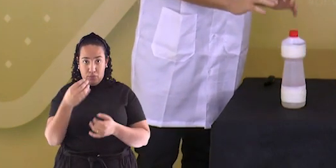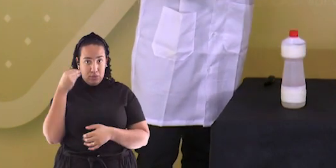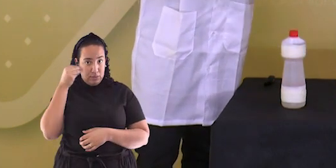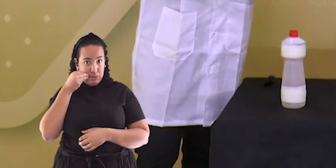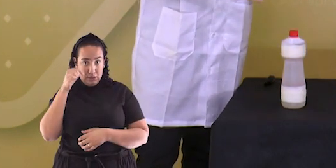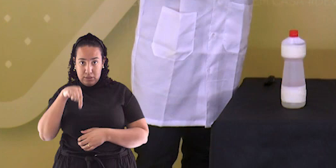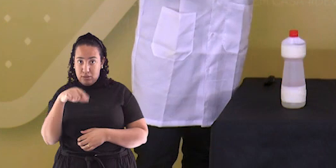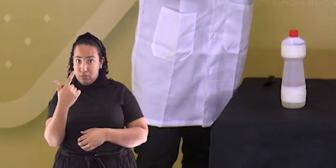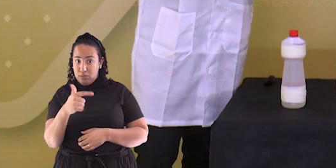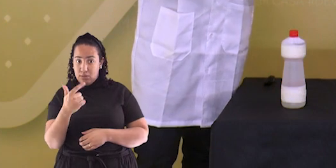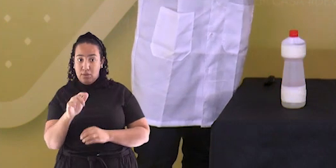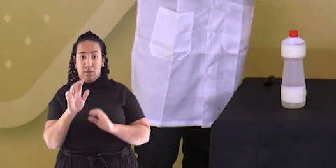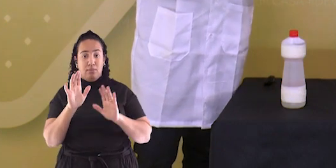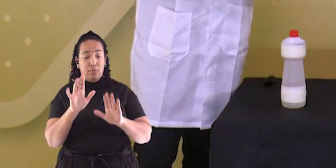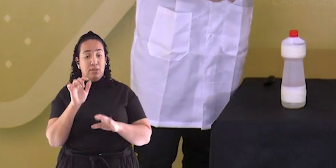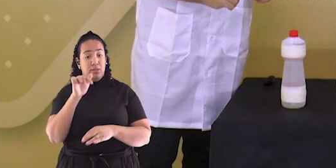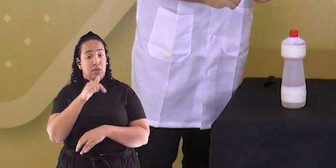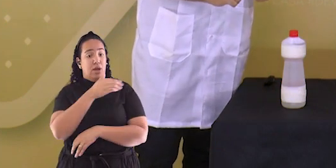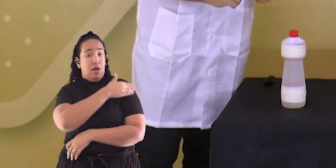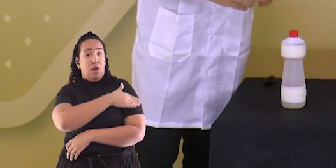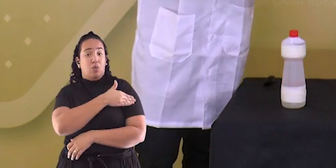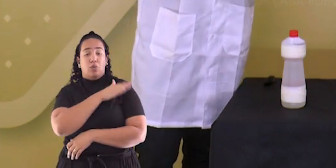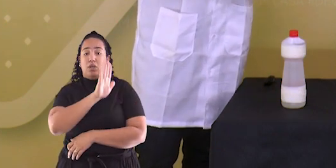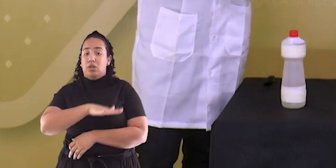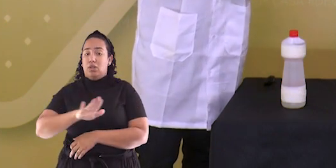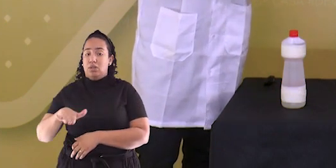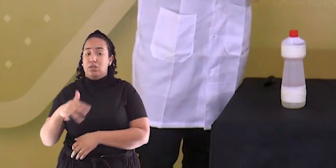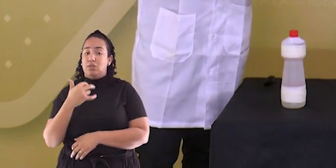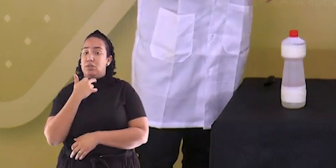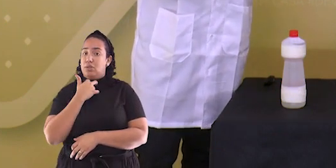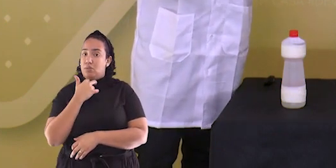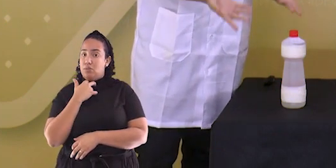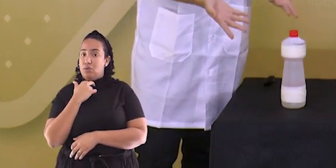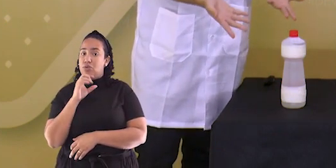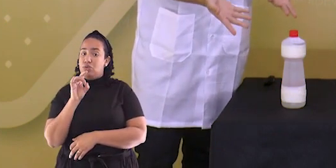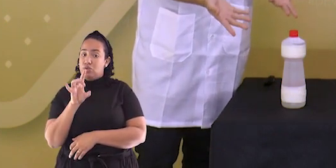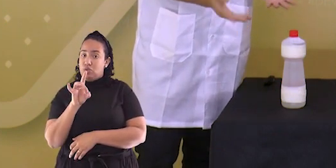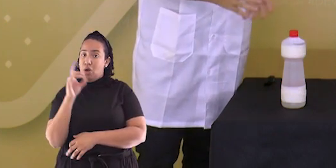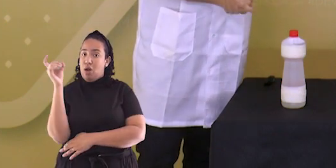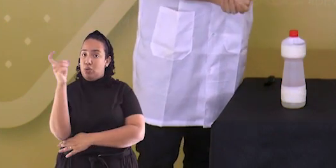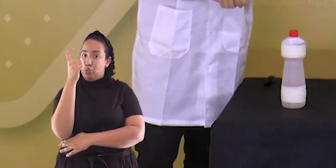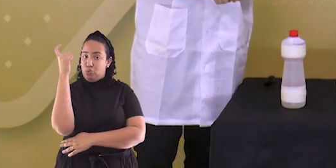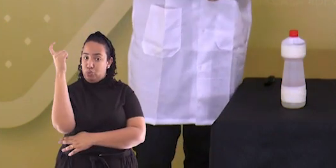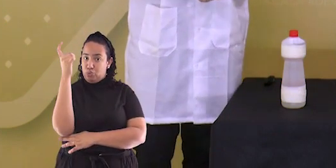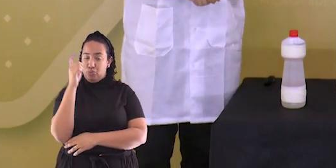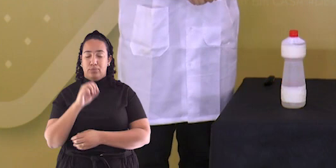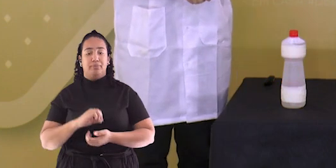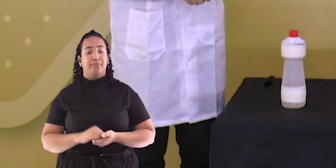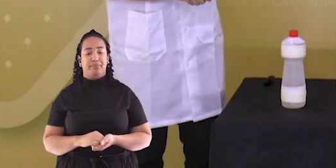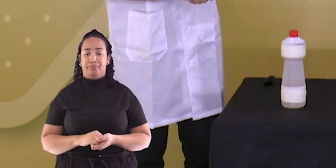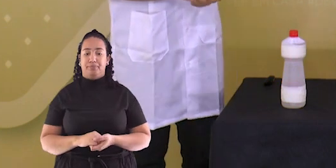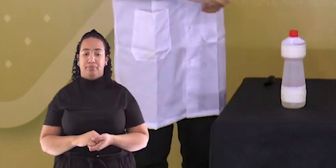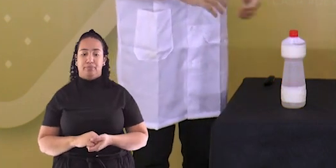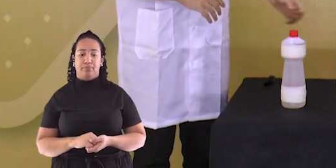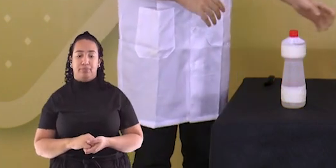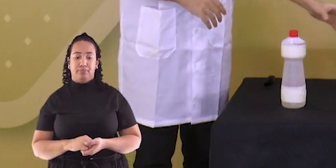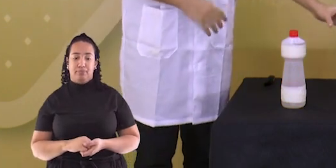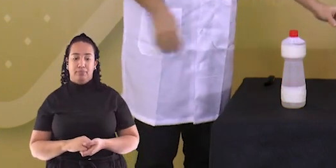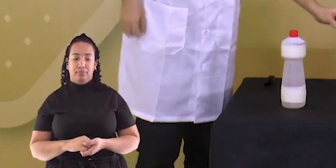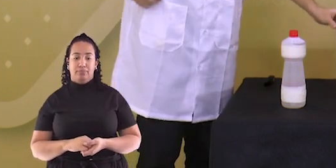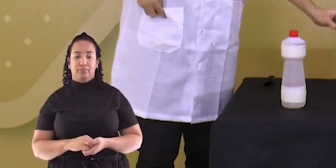experimento, não deve ser manipulado por crianças. É um experimento voltado para o público adulto. Bom, agora a gente